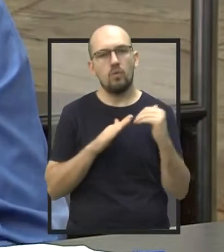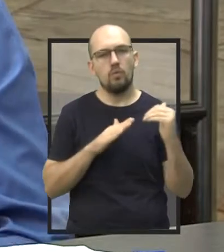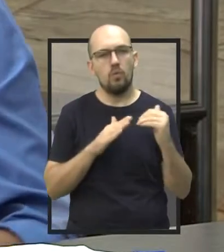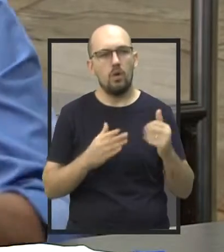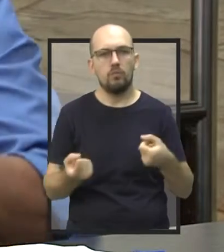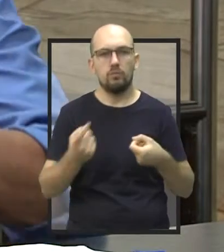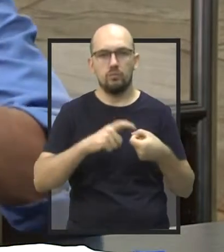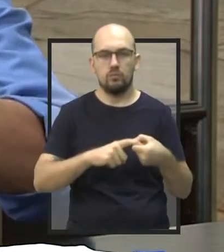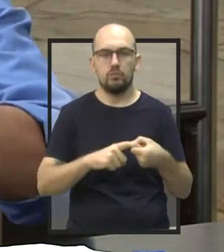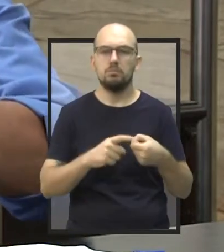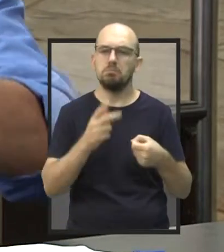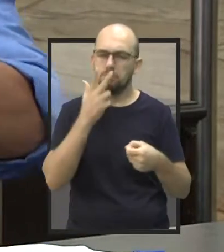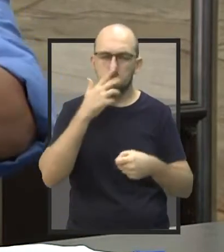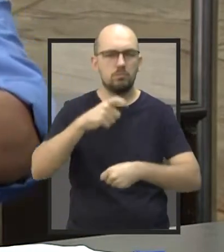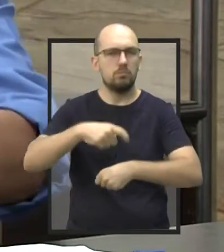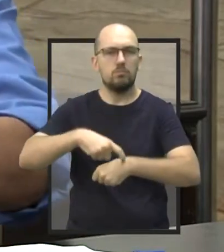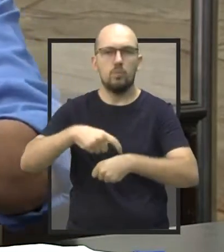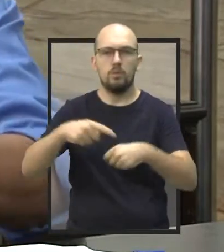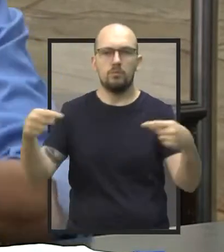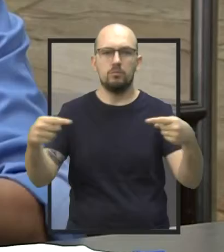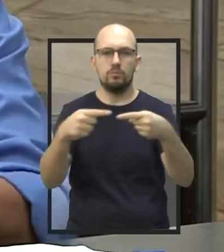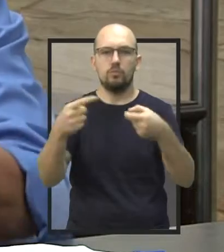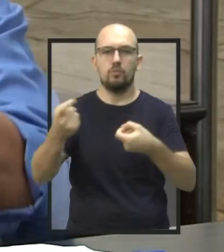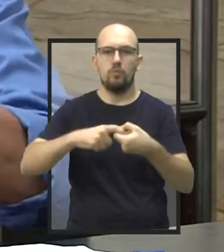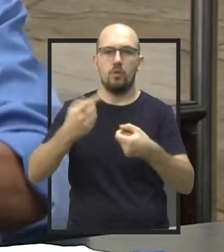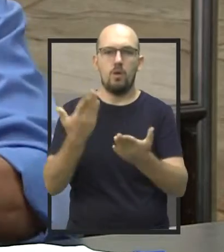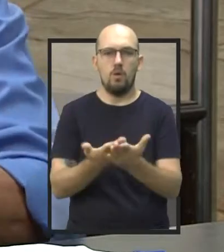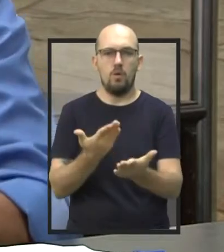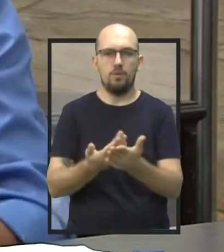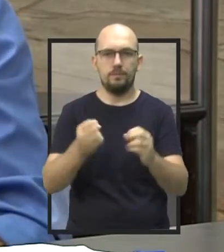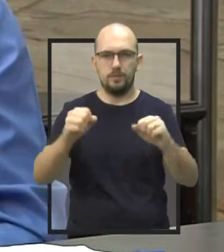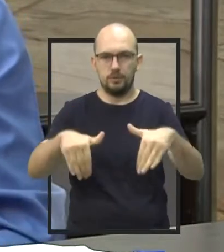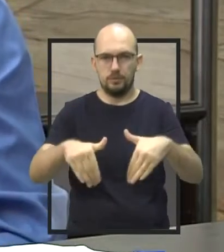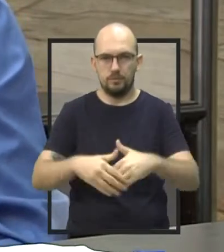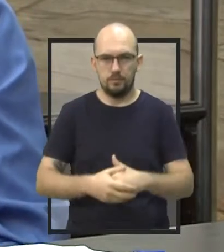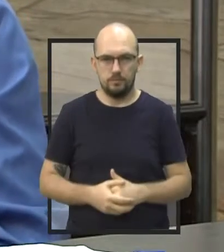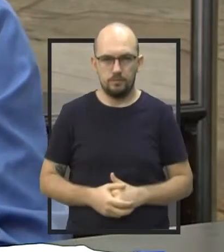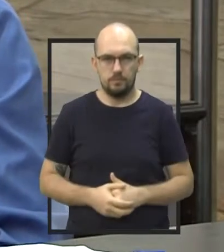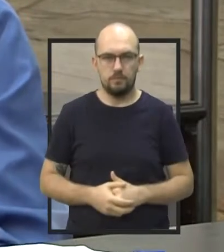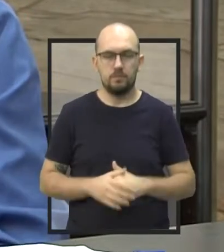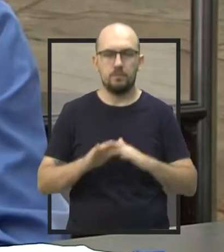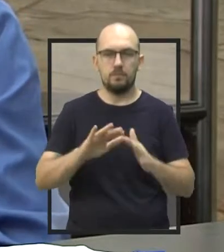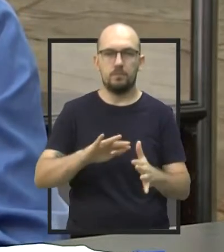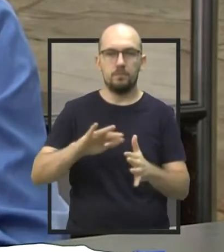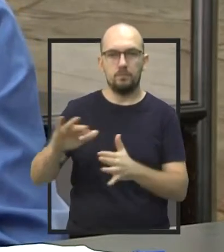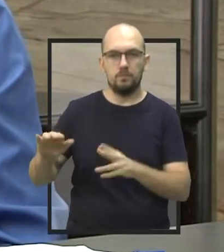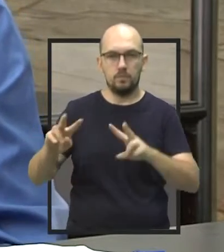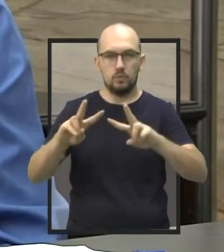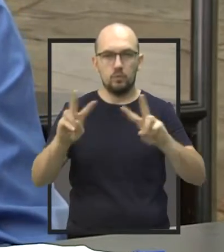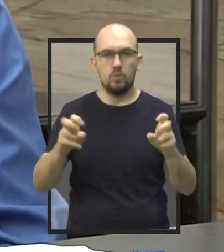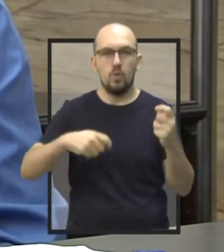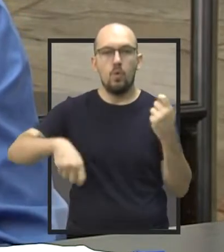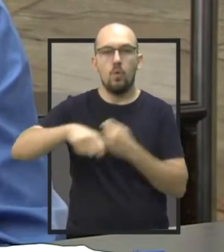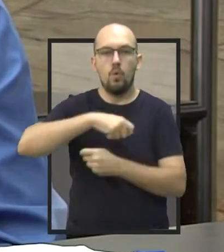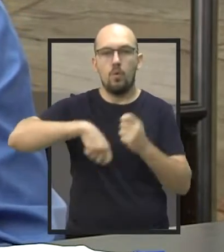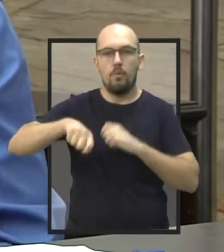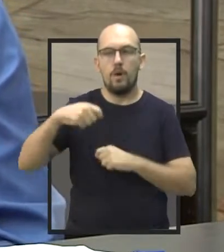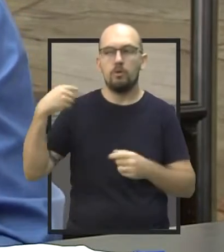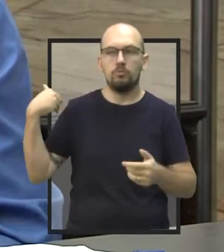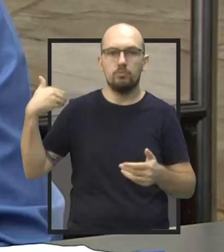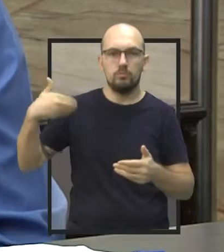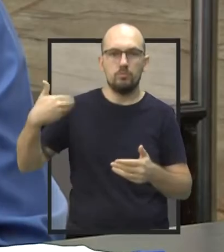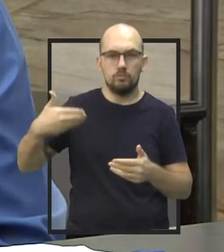nós já estamos no momento de voltar às aulas. E com relação ao comércio, eu tenho dito já em algumas